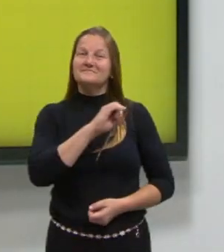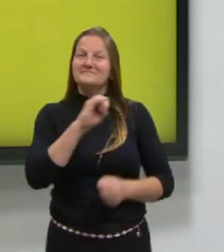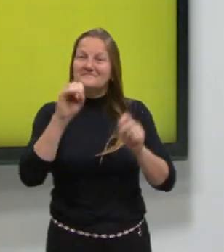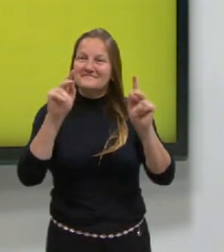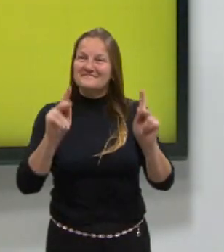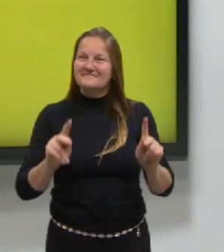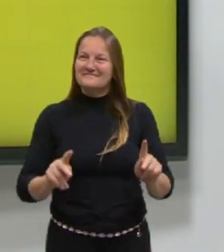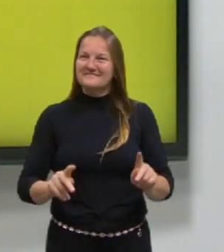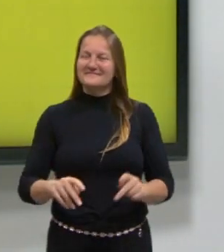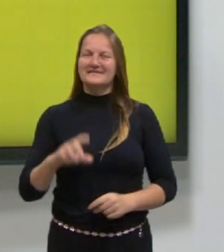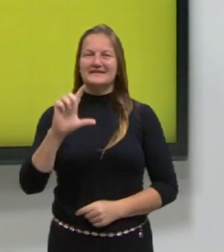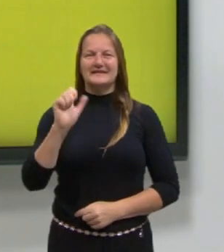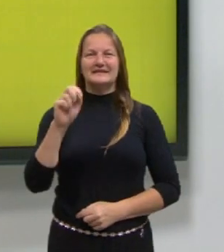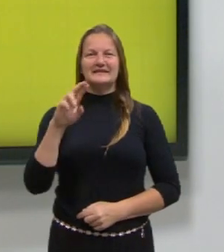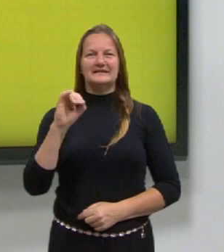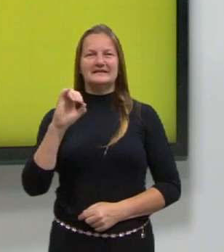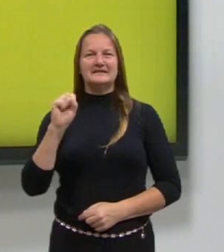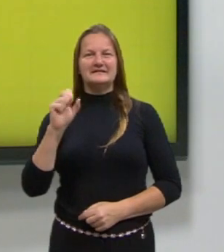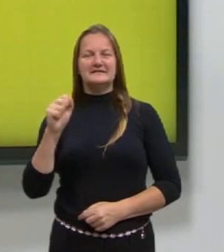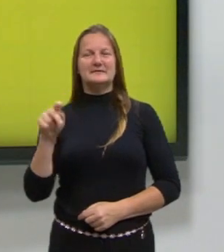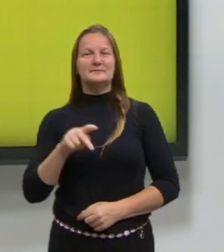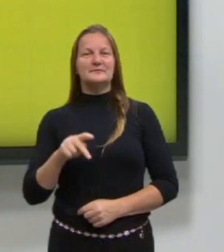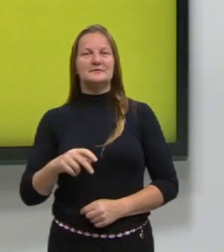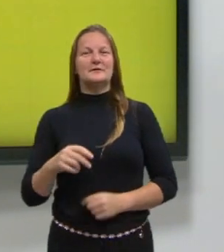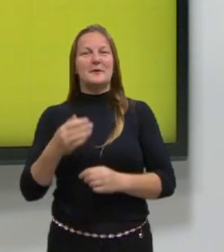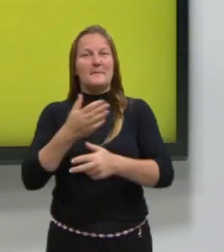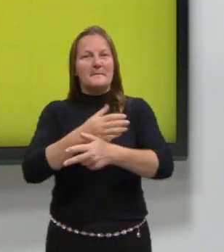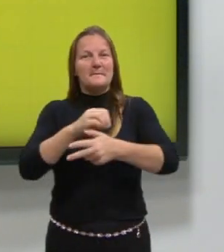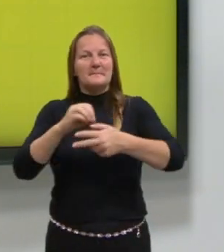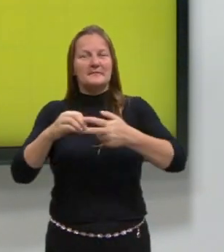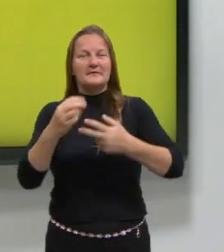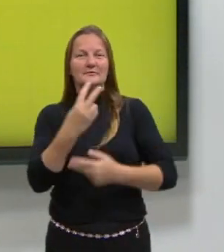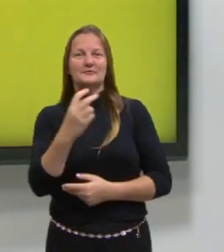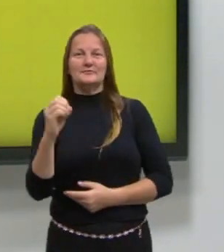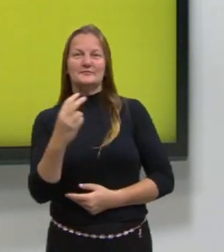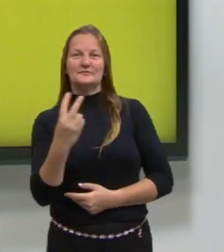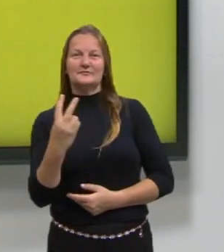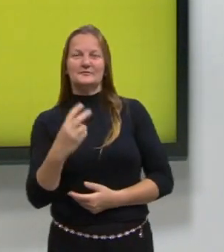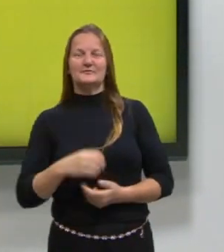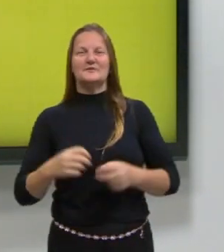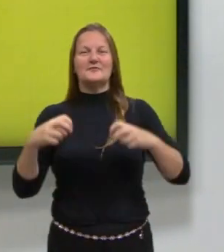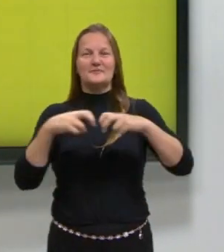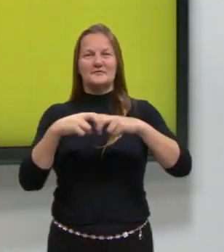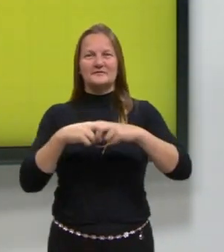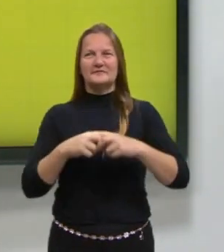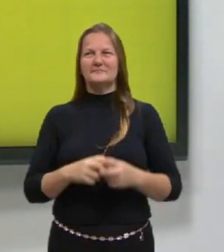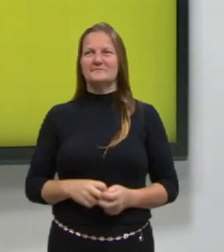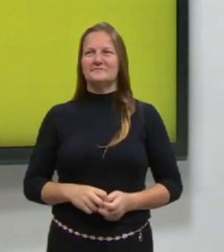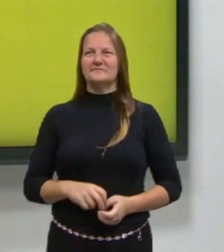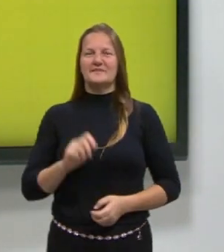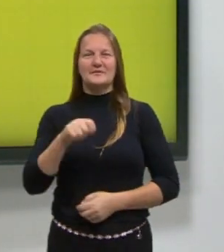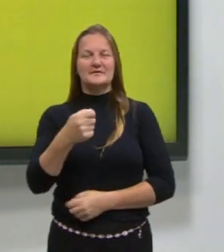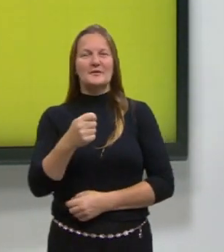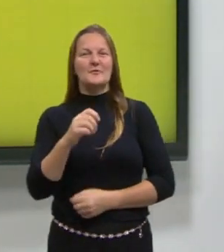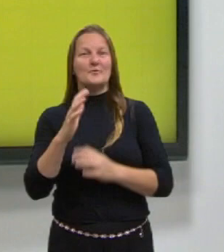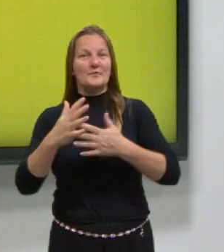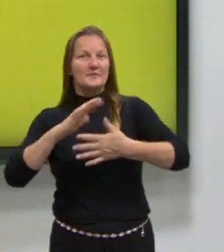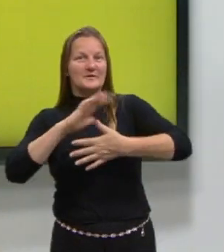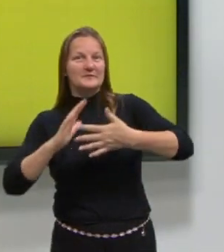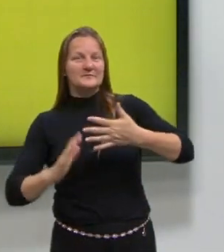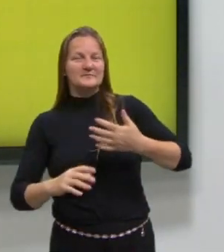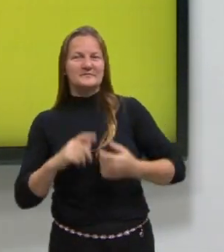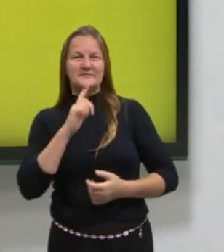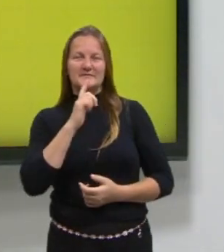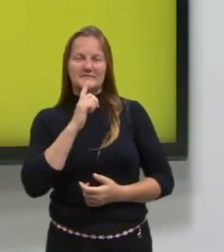Olá, pessoal. Eu me chamo Larissa e sou professora do pré-ENEM 2022 de Física. Esse é o meu sinal em Libras. Eu sou